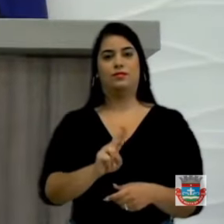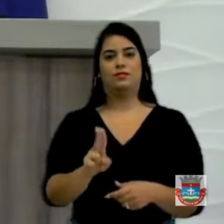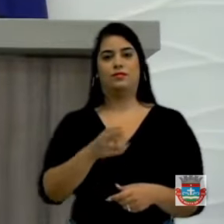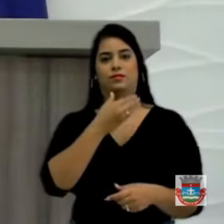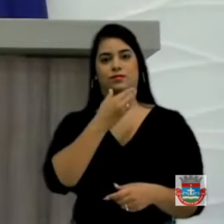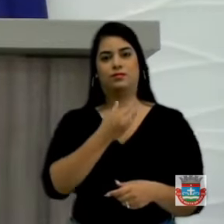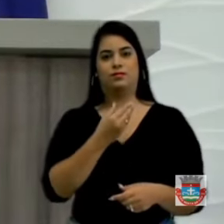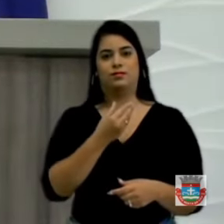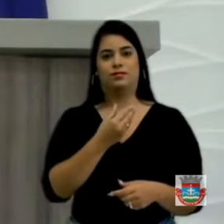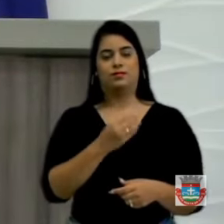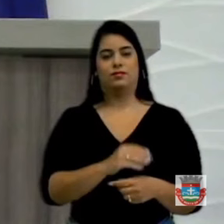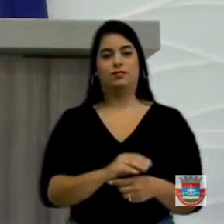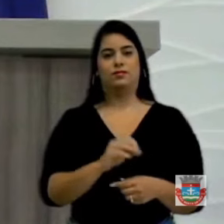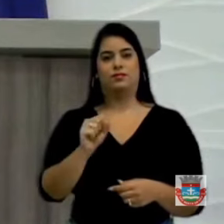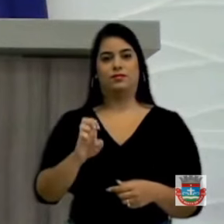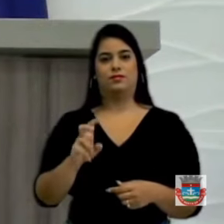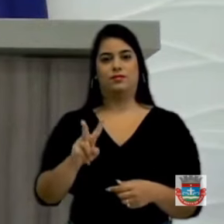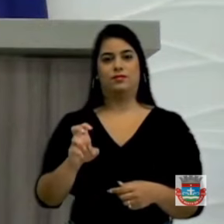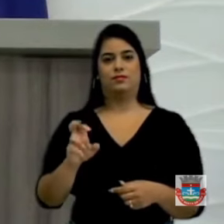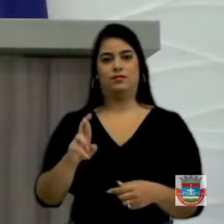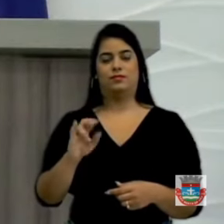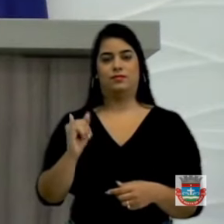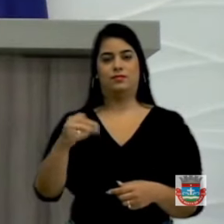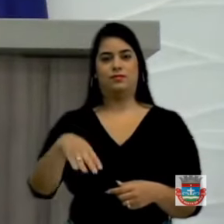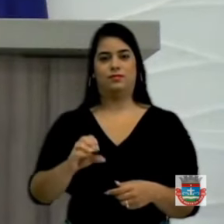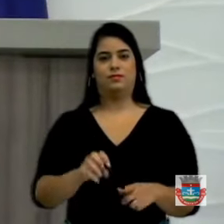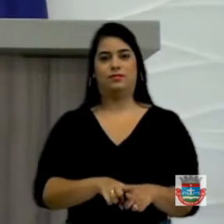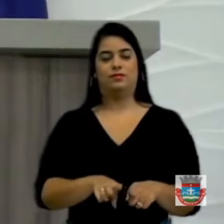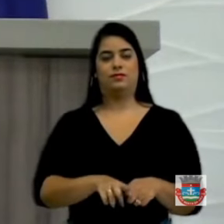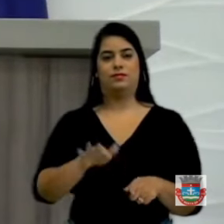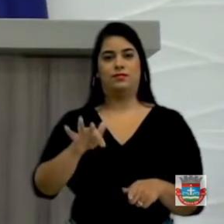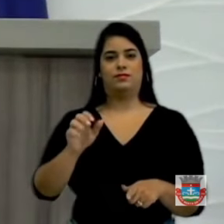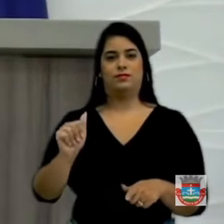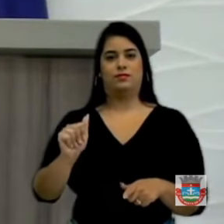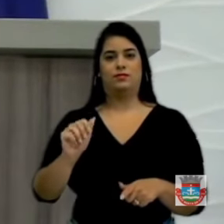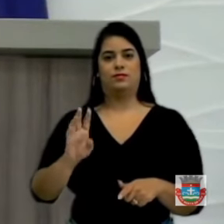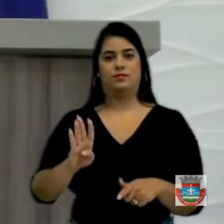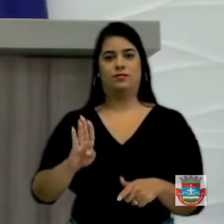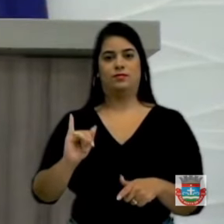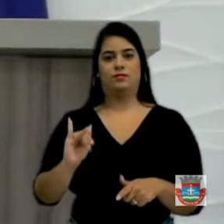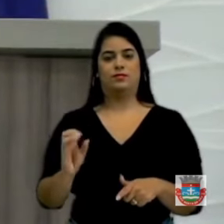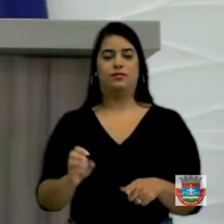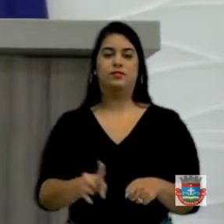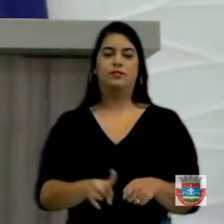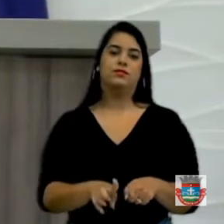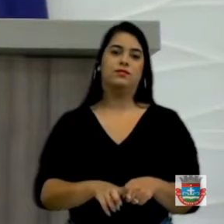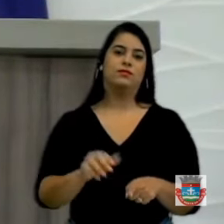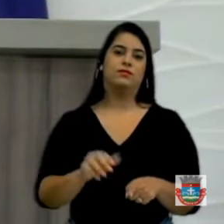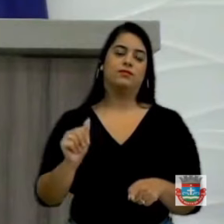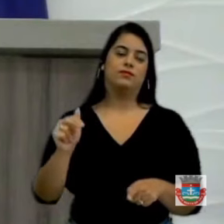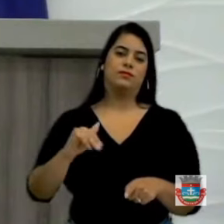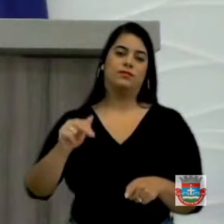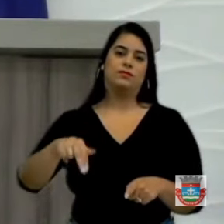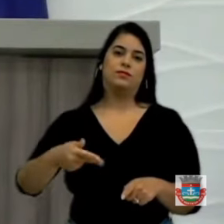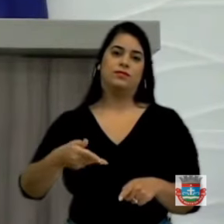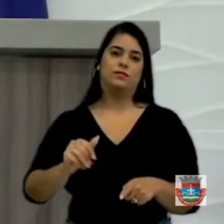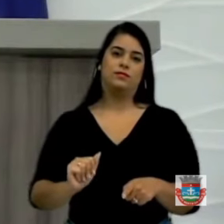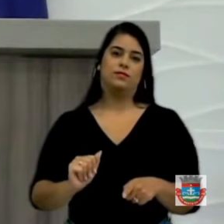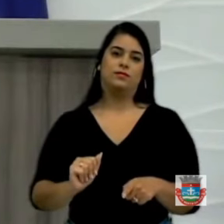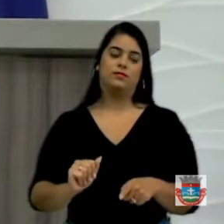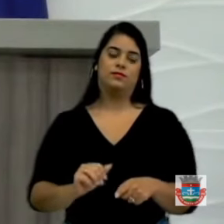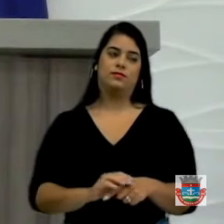seu aqui, Severino Roque, Fábio do Sítio Armazém. Bom dia também a Aninha e a Dilma, lá aqui